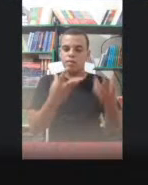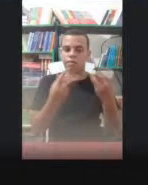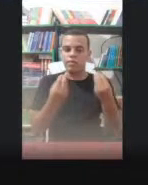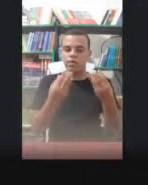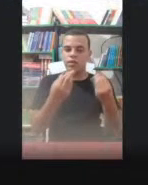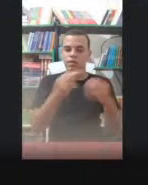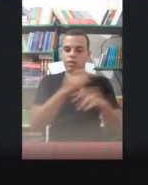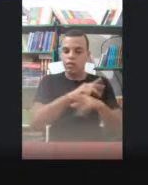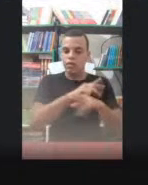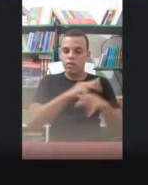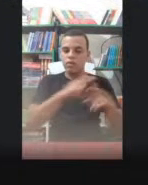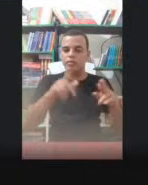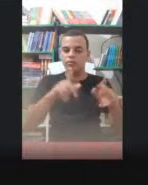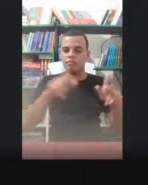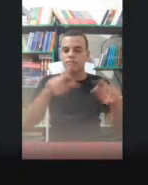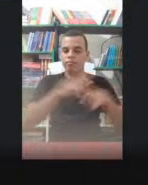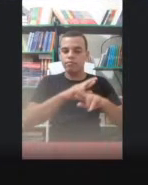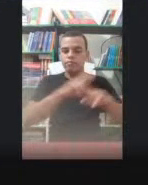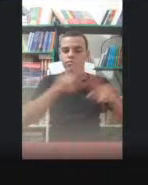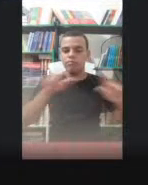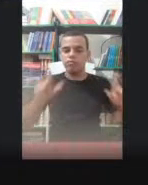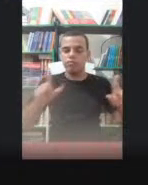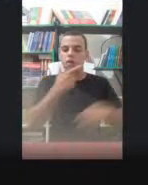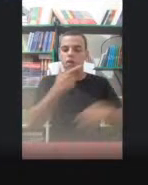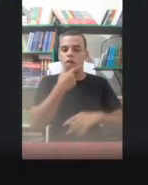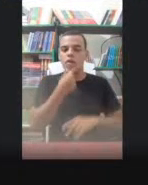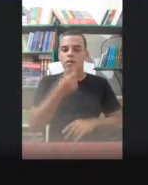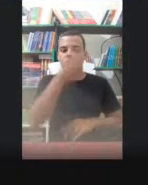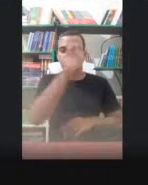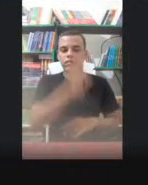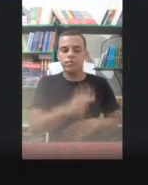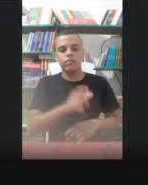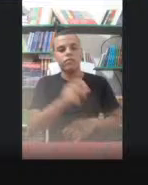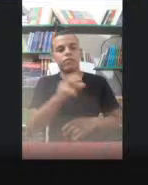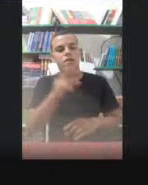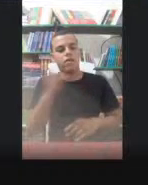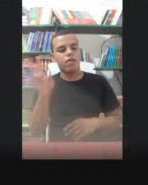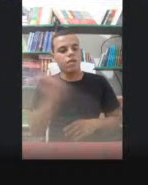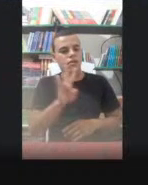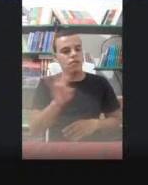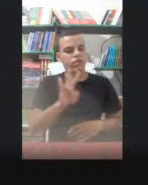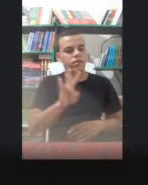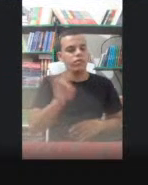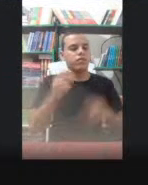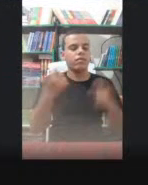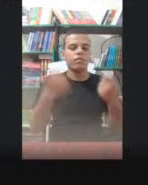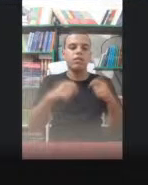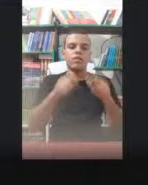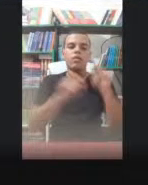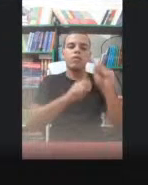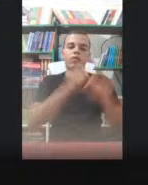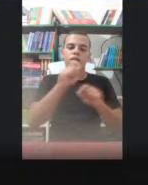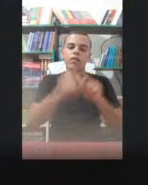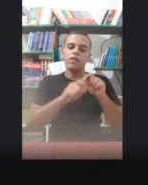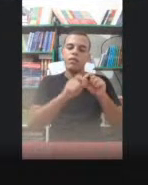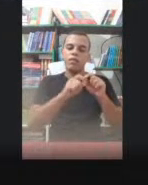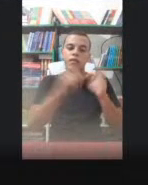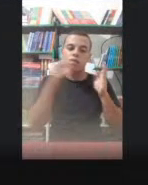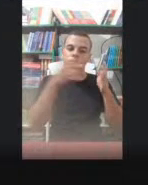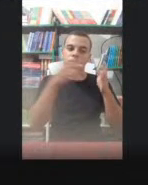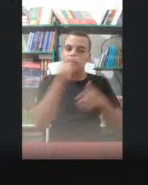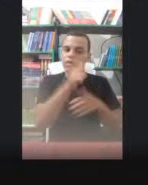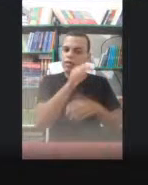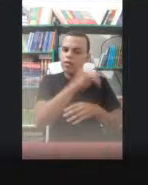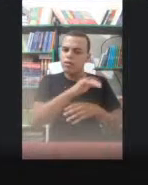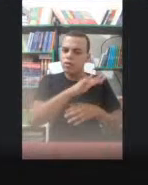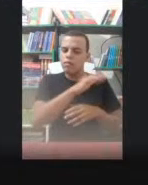necessariamente, né, o homem, né, heterossexual, né, e a gente precisa também abranger o olhar para os